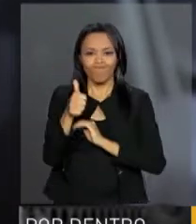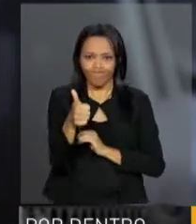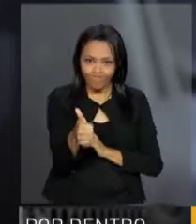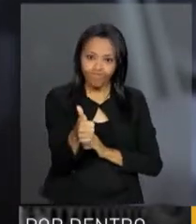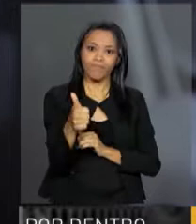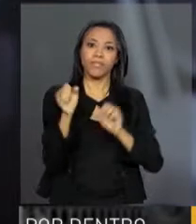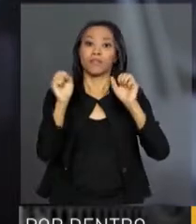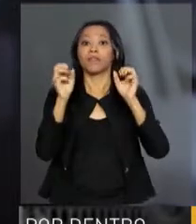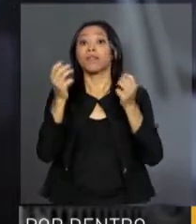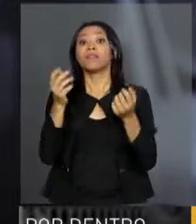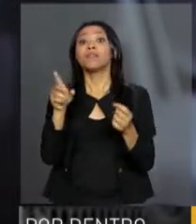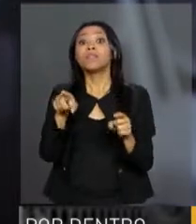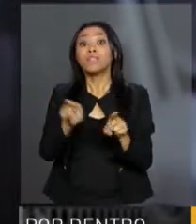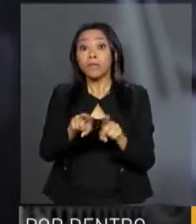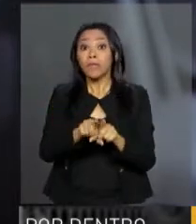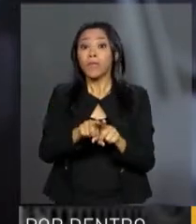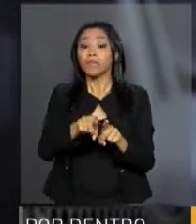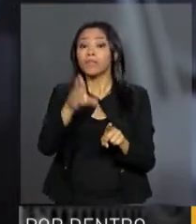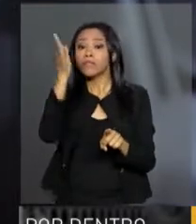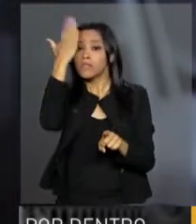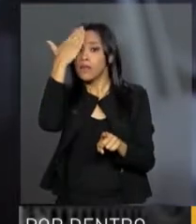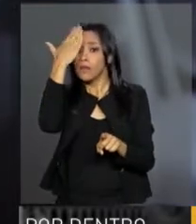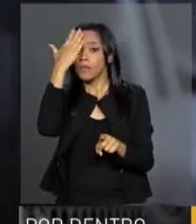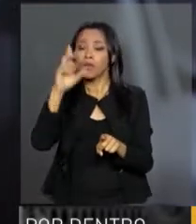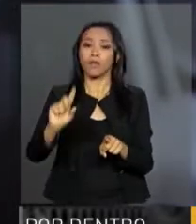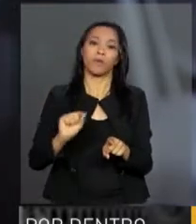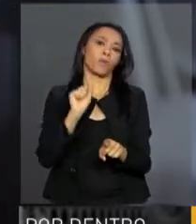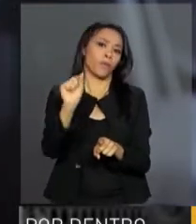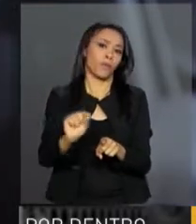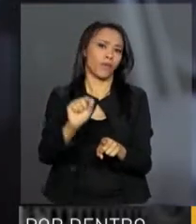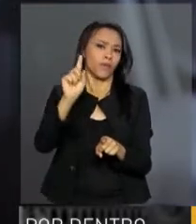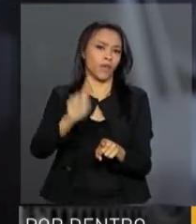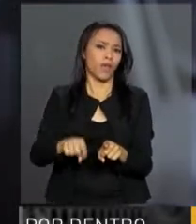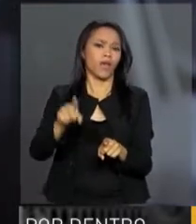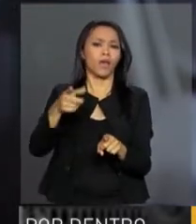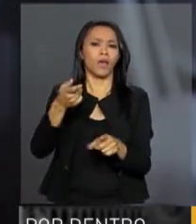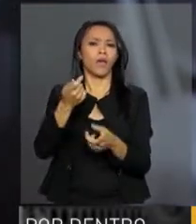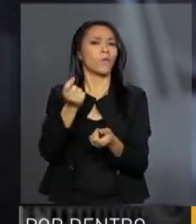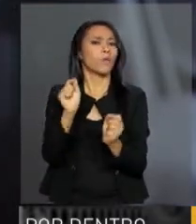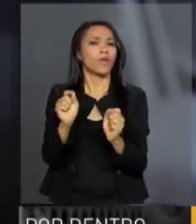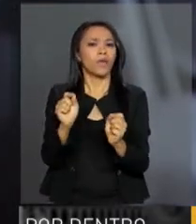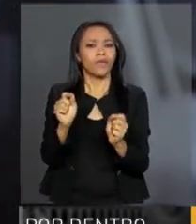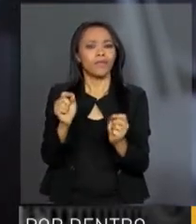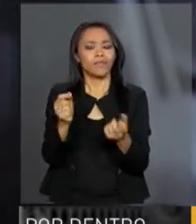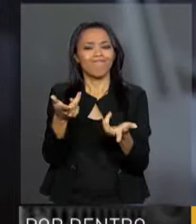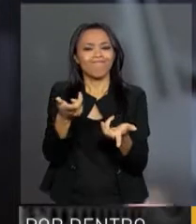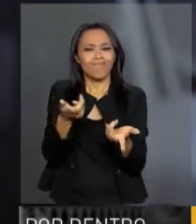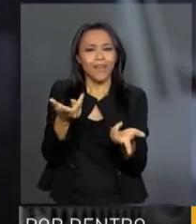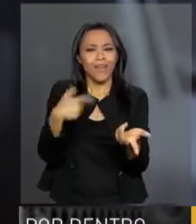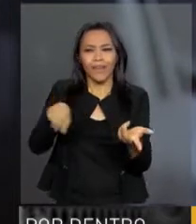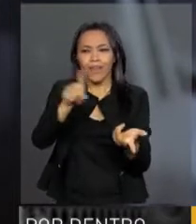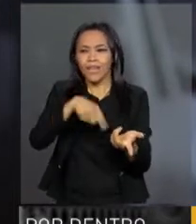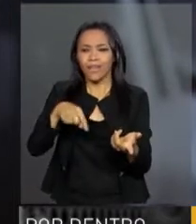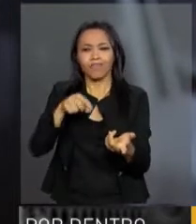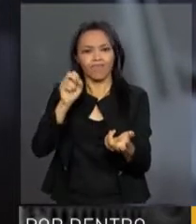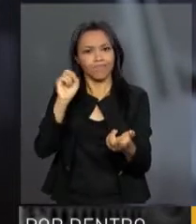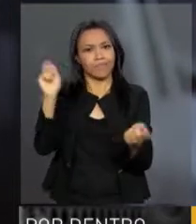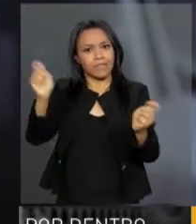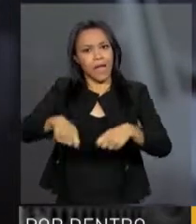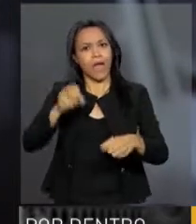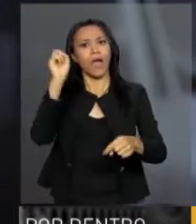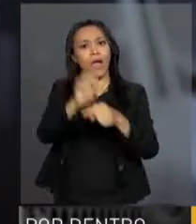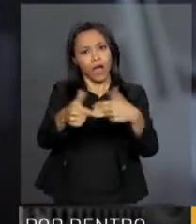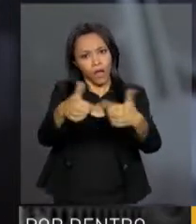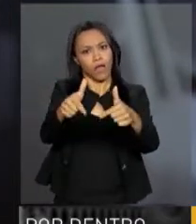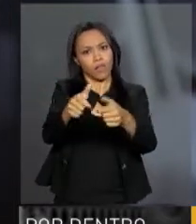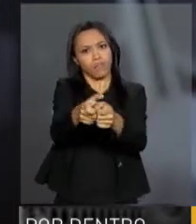ao mesmo tempo, saber que faz parte de toda uma economia moderna, geradora de emprego e